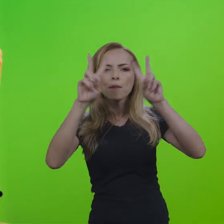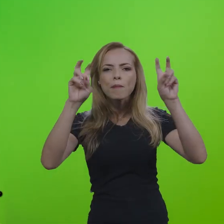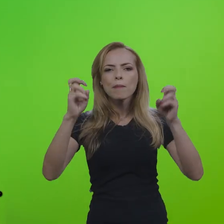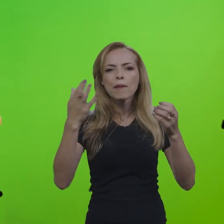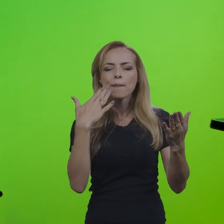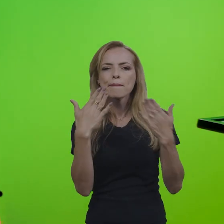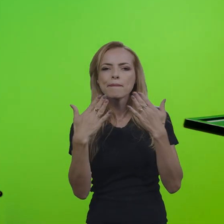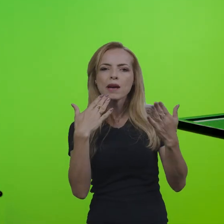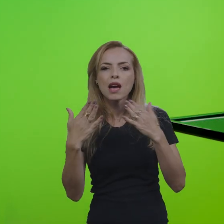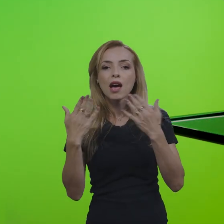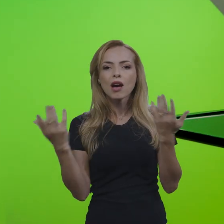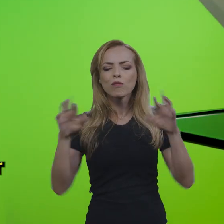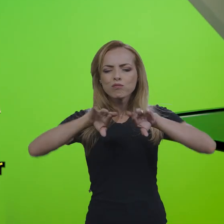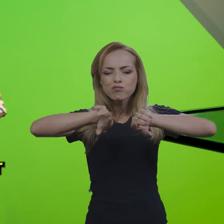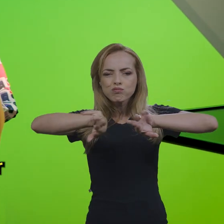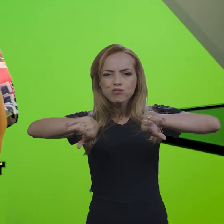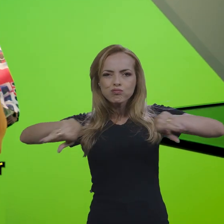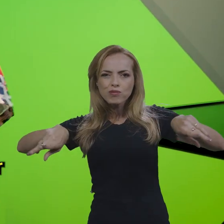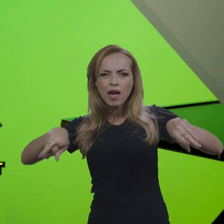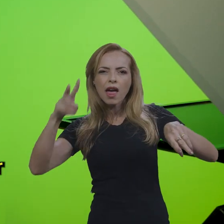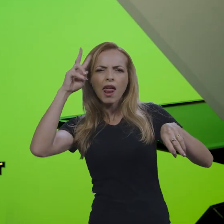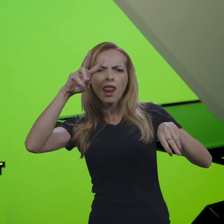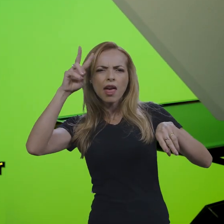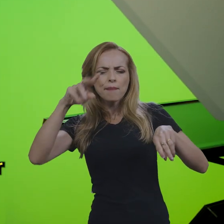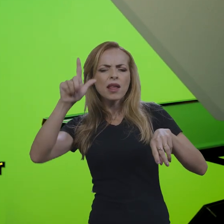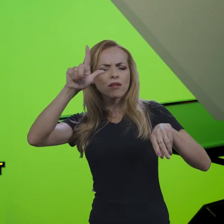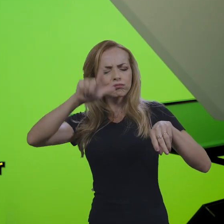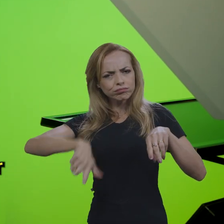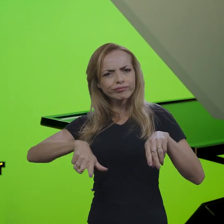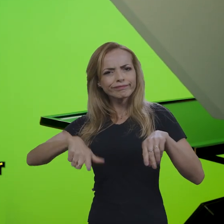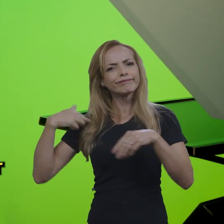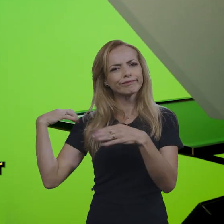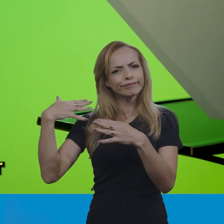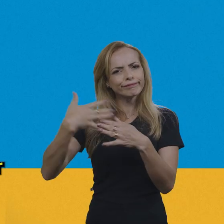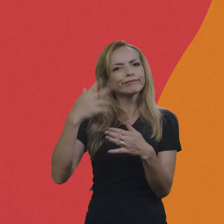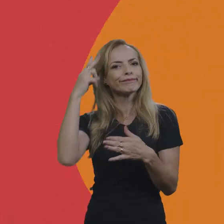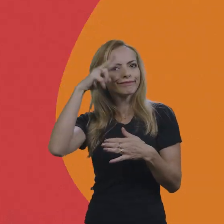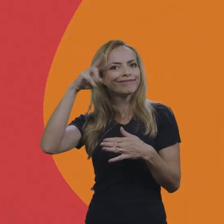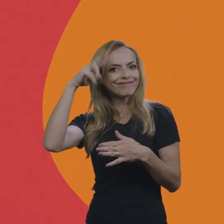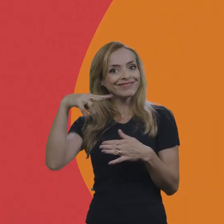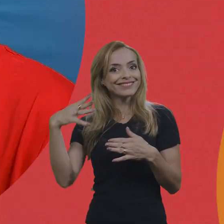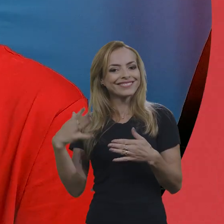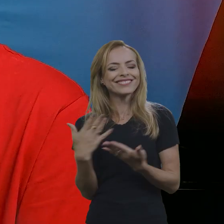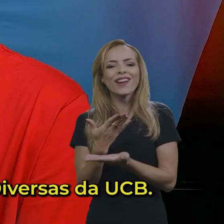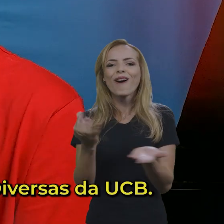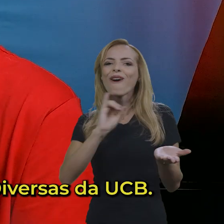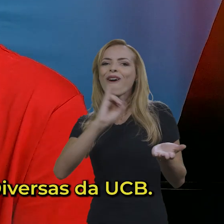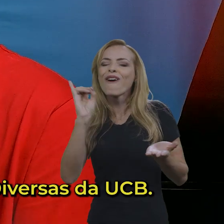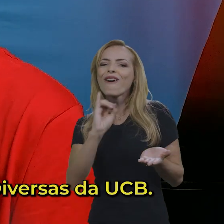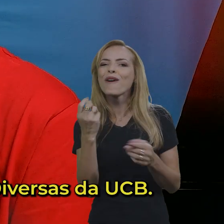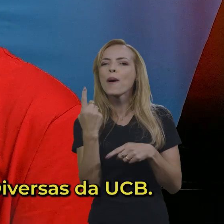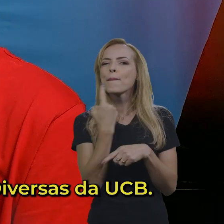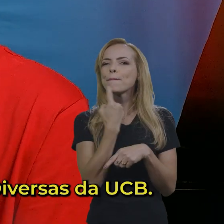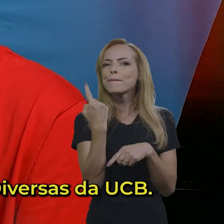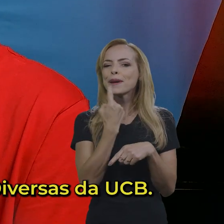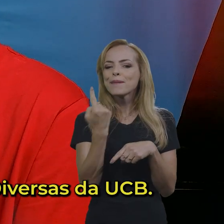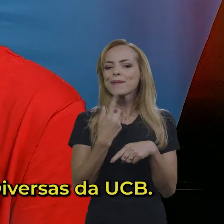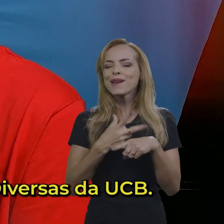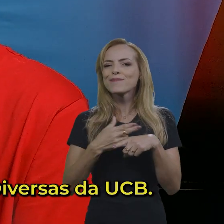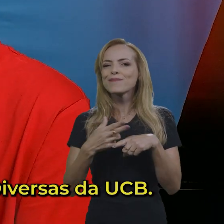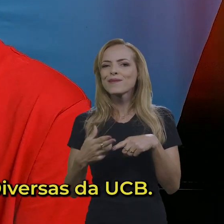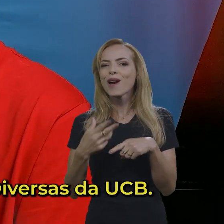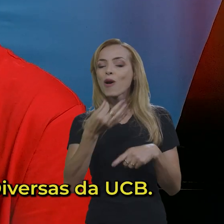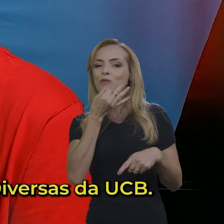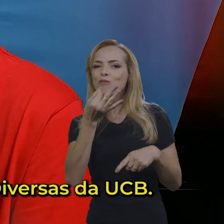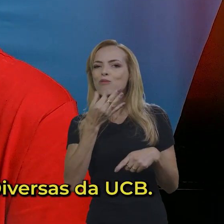discussões sobre diversidade. Vamos rever trechos e relembrar o início da nossa trajetória? Olá a todos, esse é o primeiro episódio do